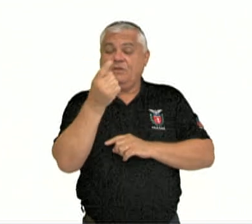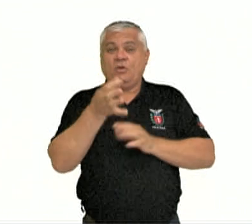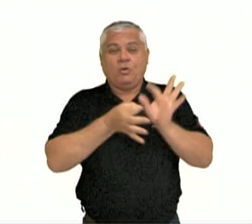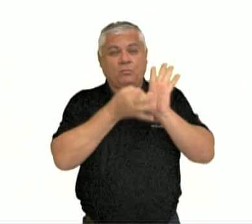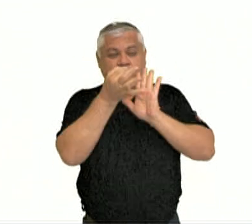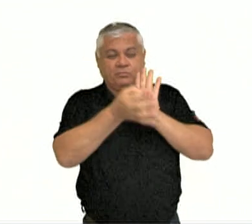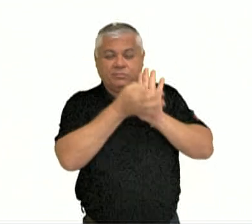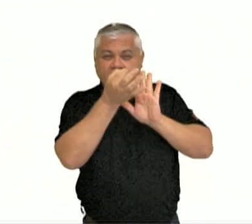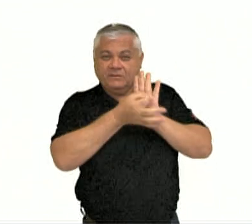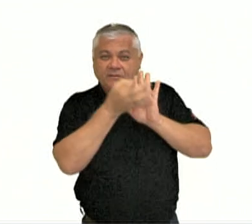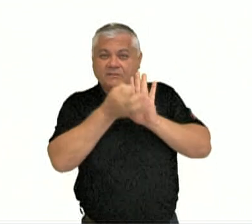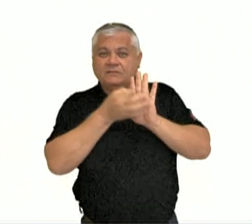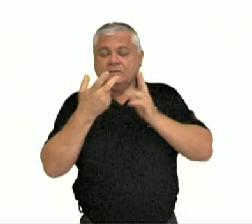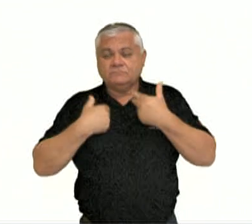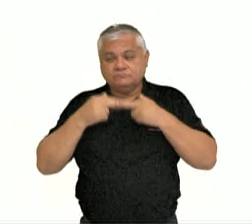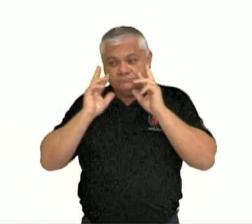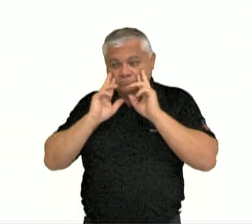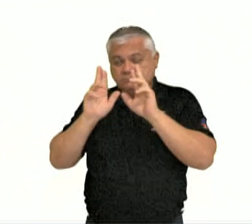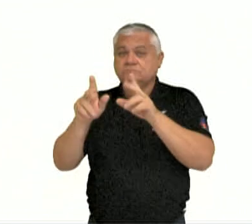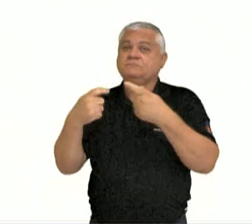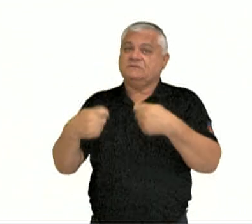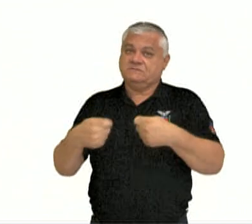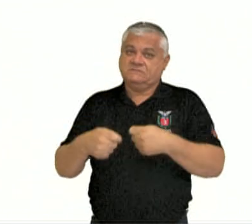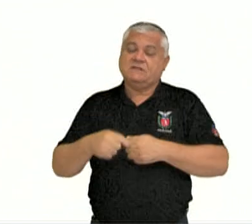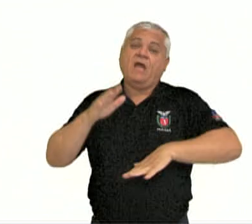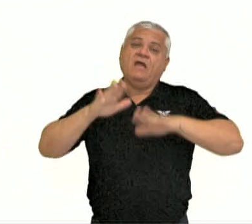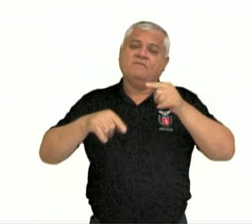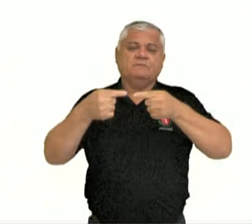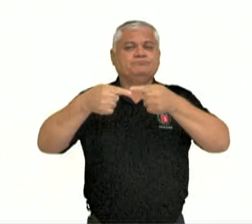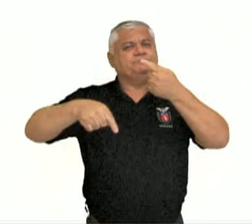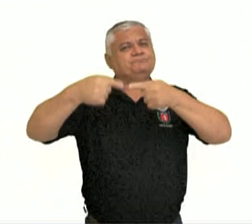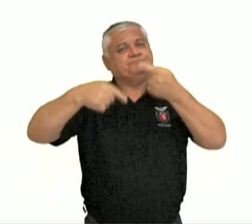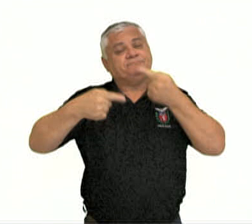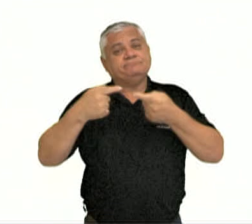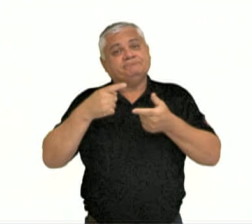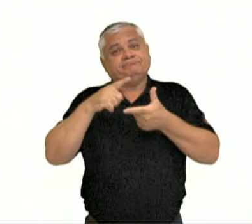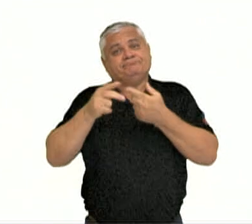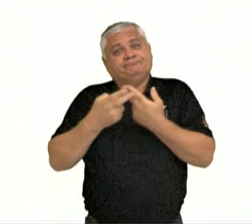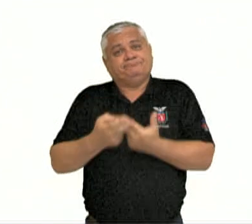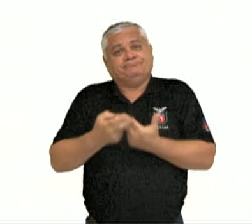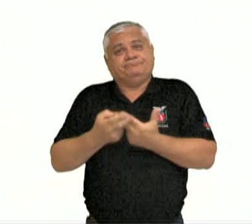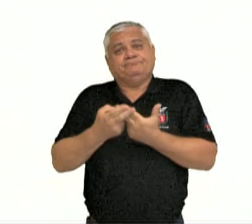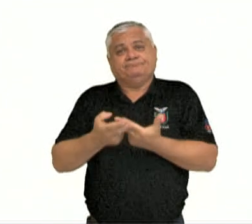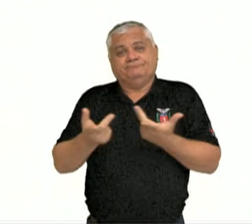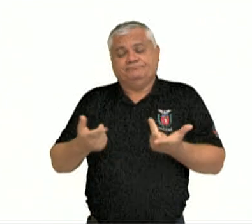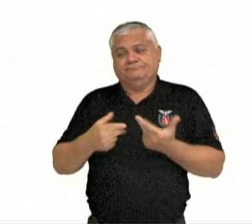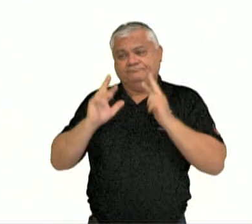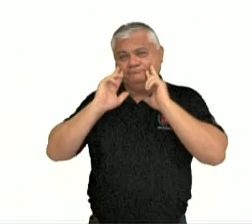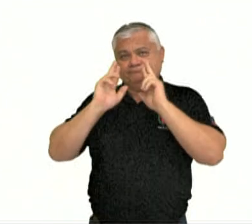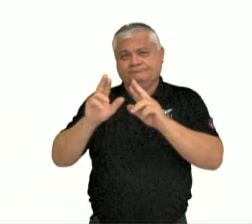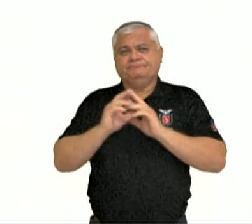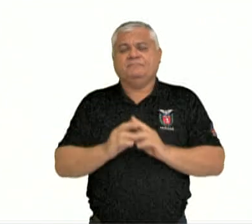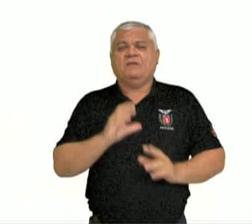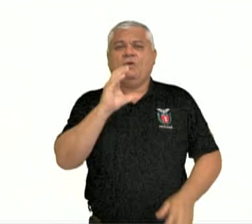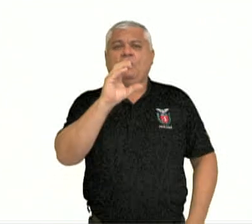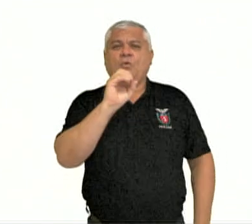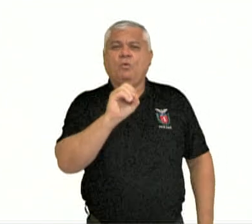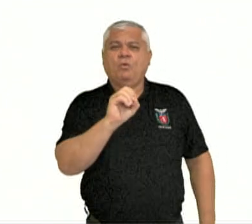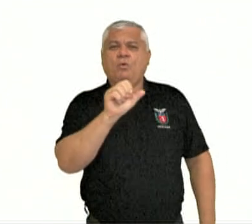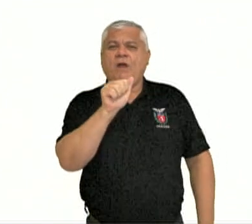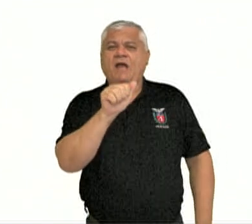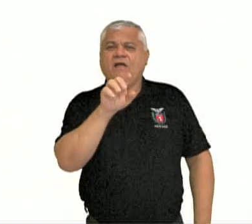alheias devem ser respeitadas, mesmo quando não coadunam com a nossa, ou seja, mesmo quando não